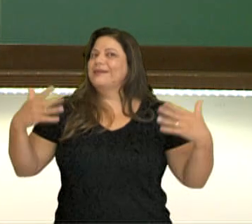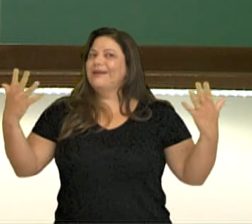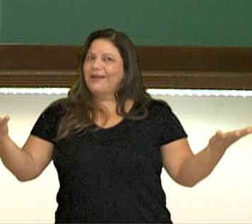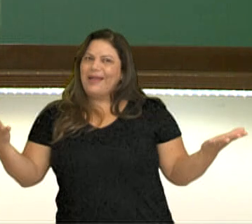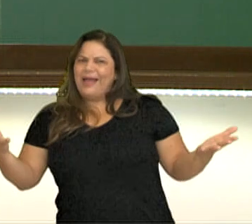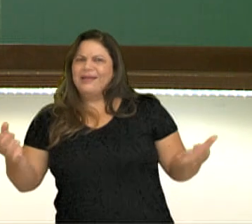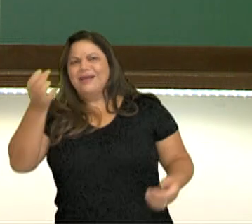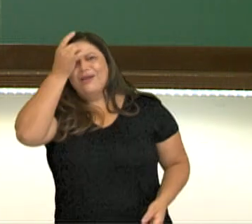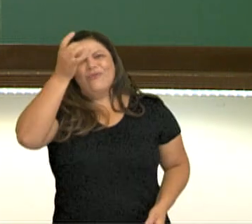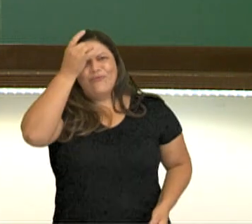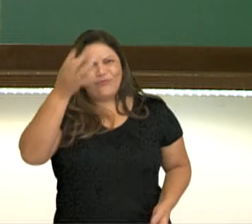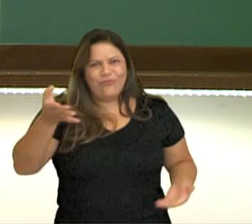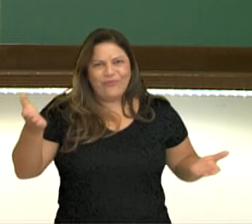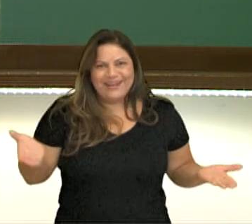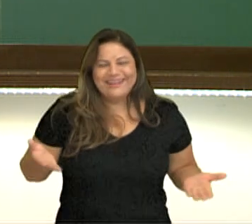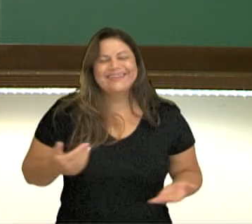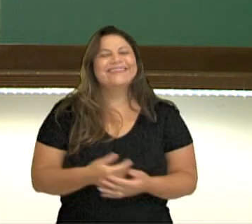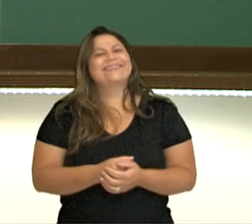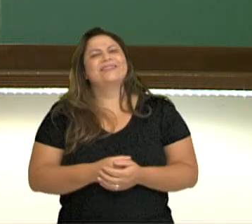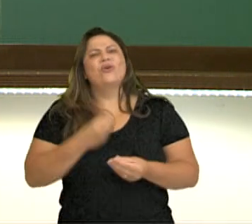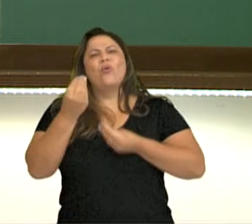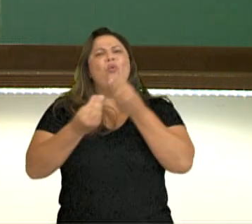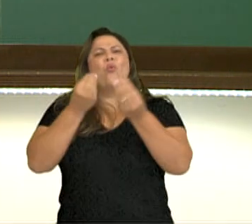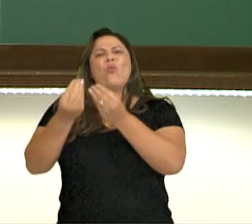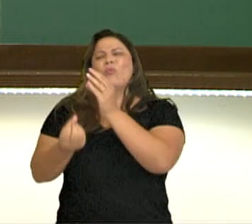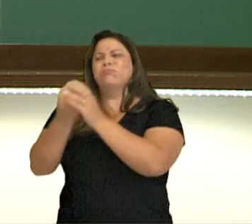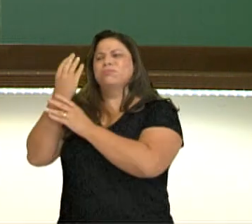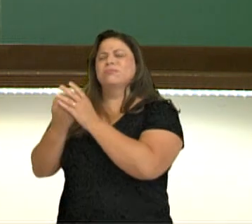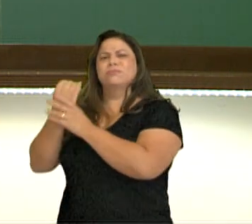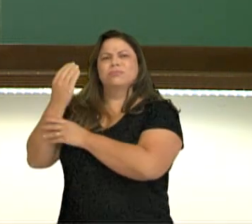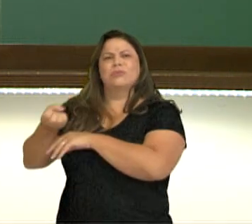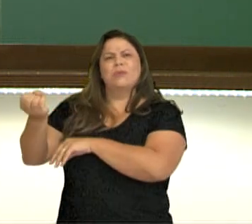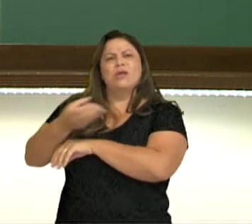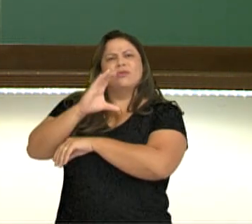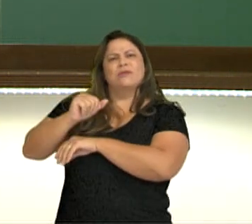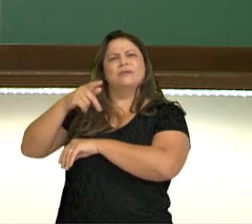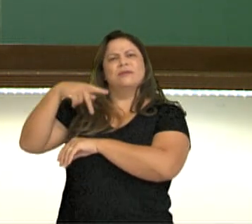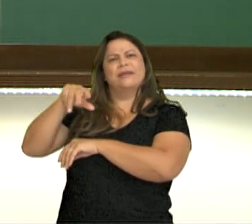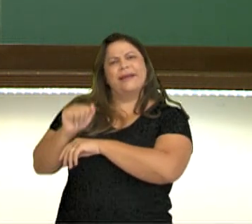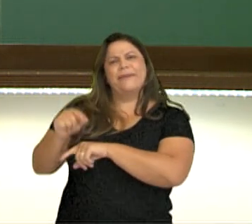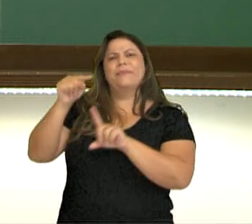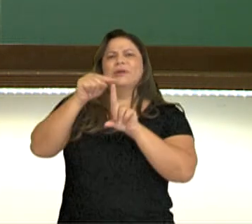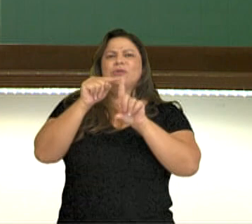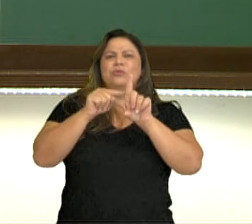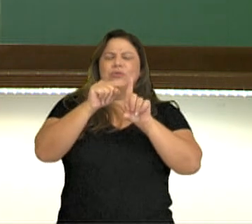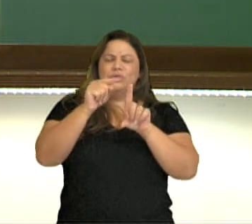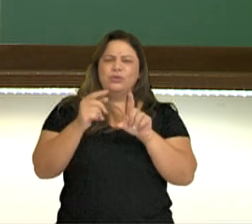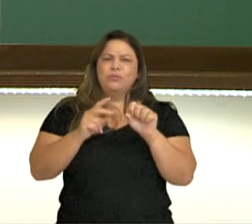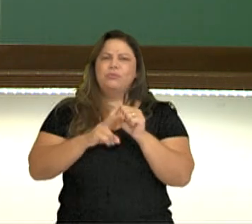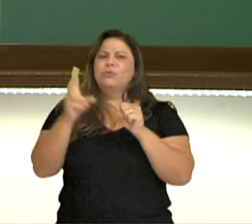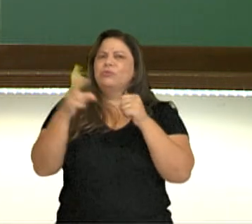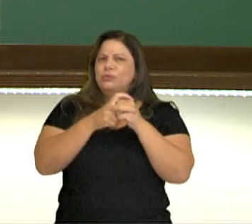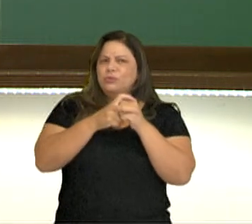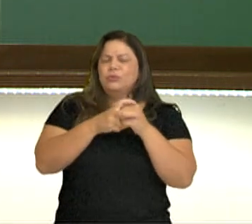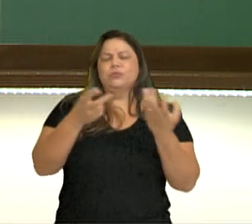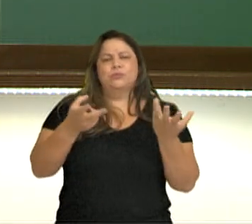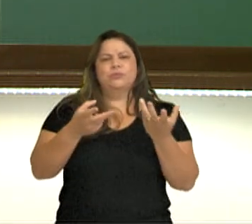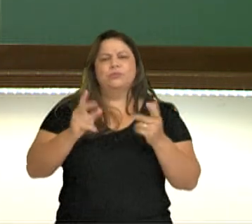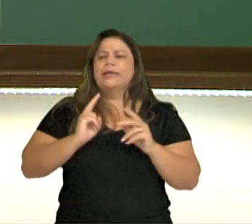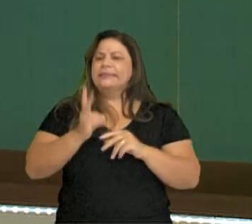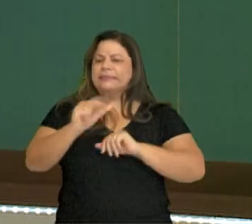aí, gente, achou fácil? Fácil, né? Como que surge uma nova cepa? Como surge um novo tipo de vírus? Surge sempre por